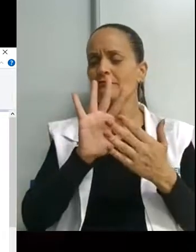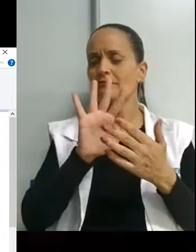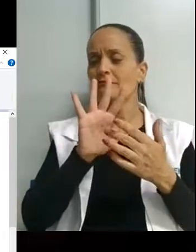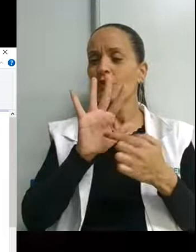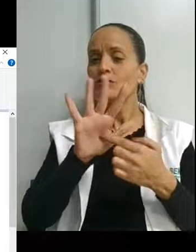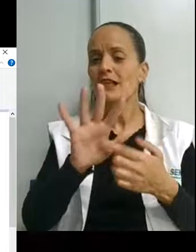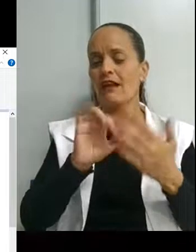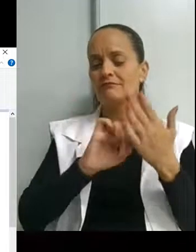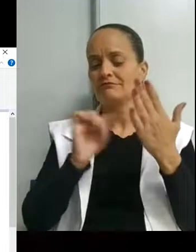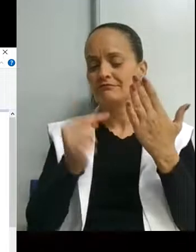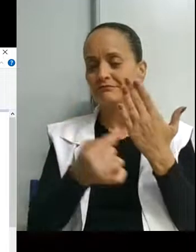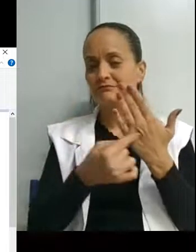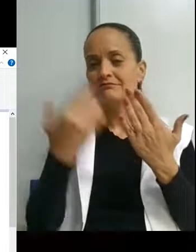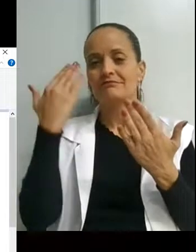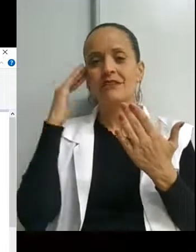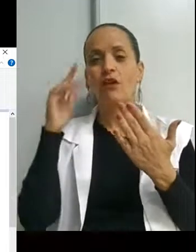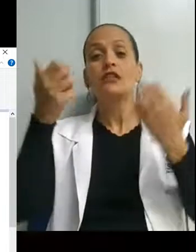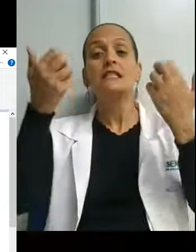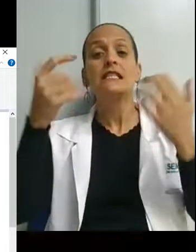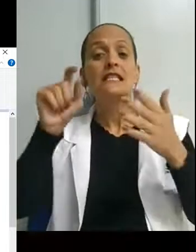para poder